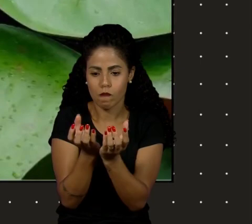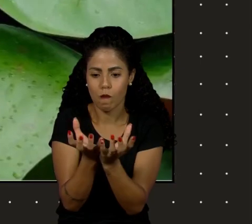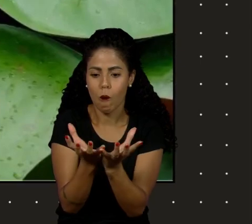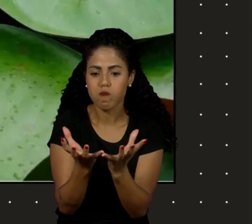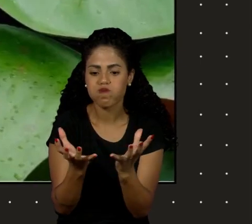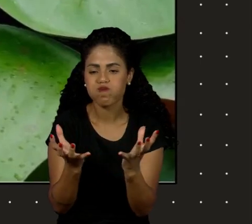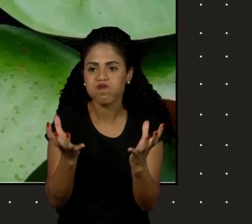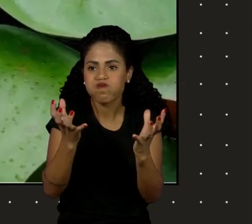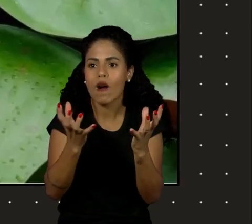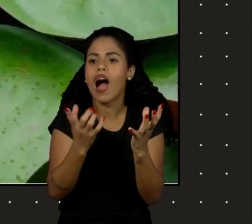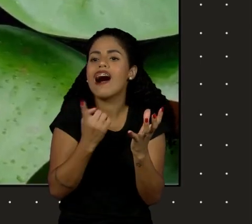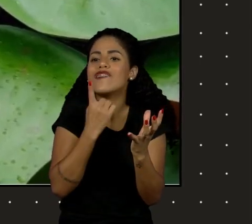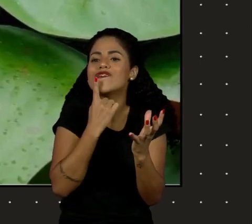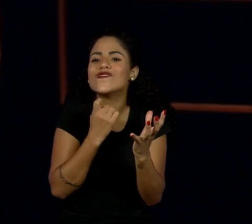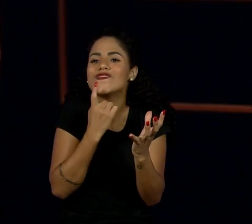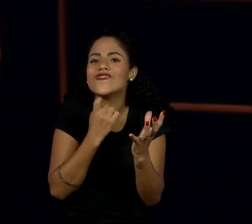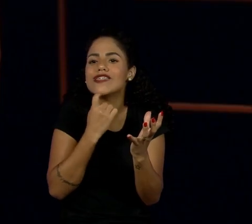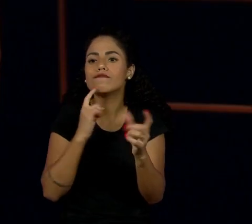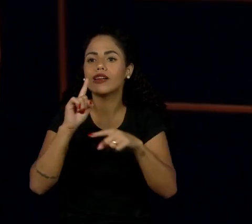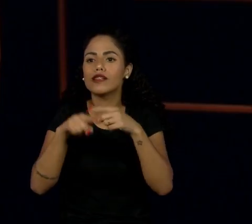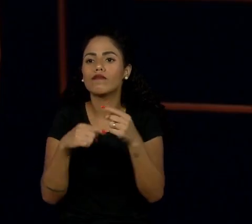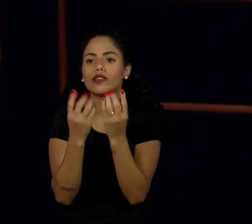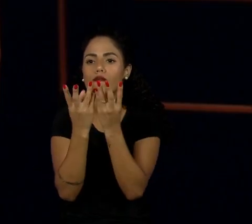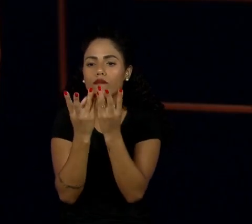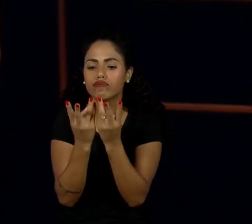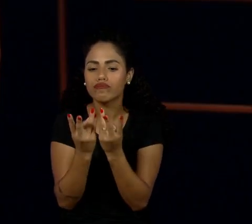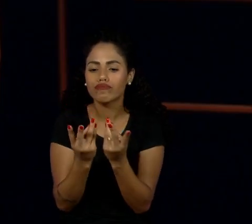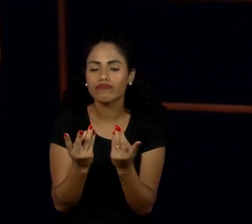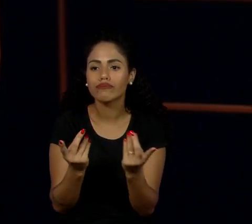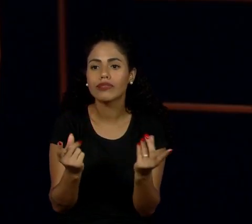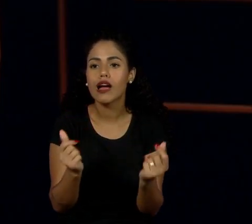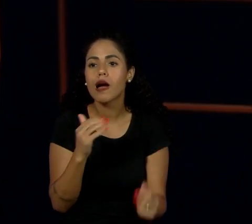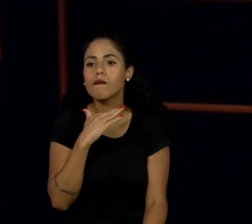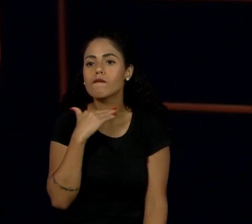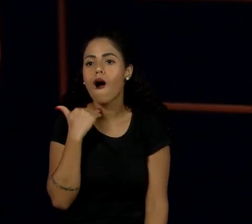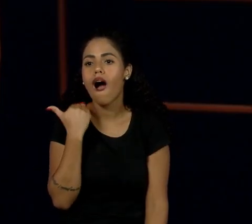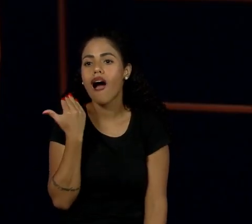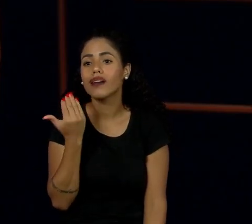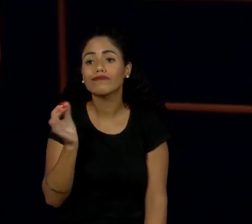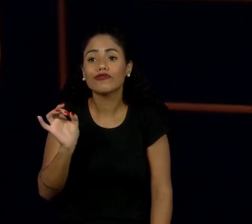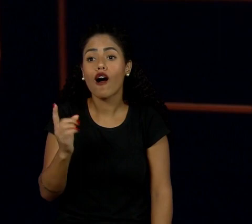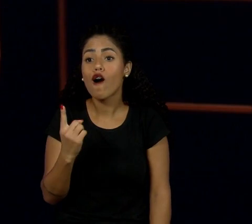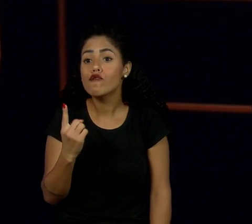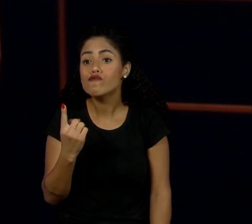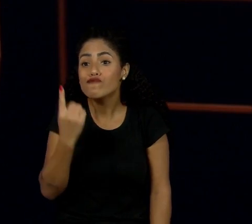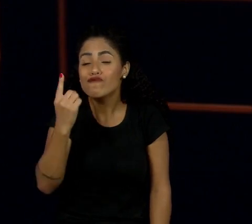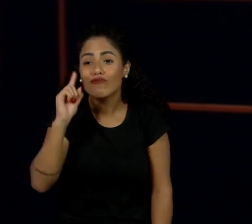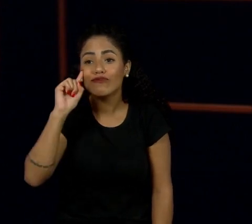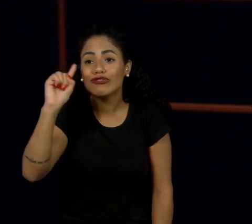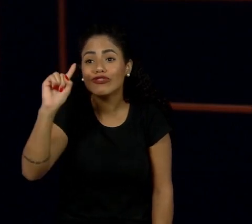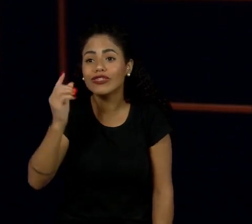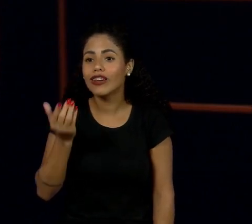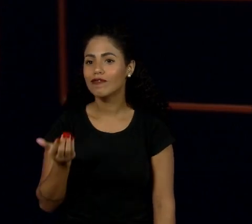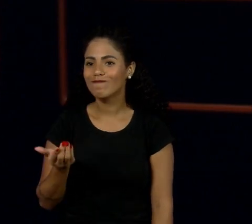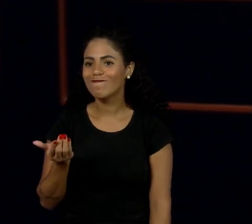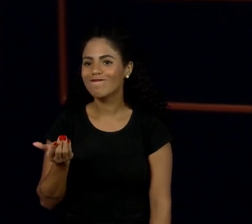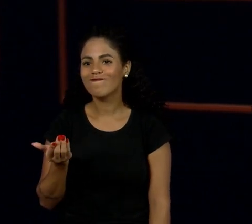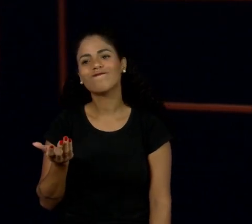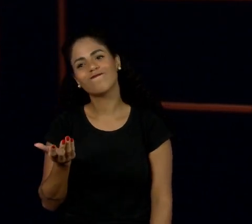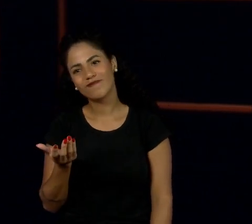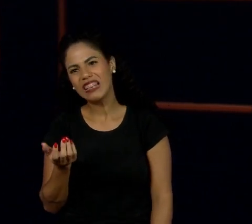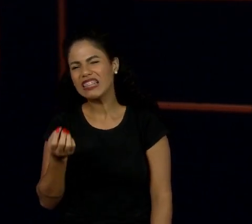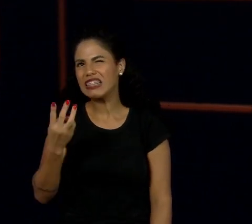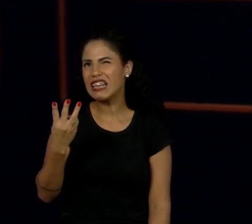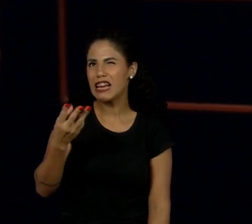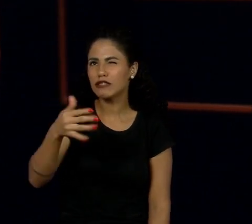coroa para fora, e aí, no outro dia, ela afunda inteira e some. Então, ela dura esse período, ela dura 2 dias.